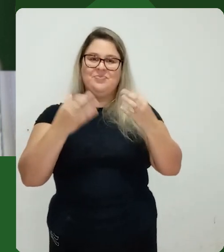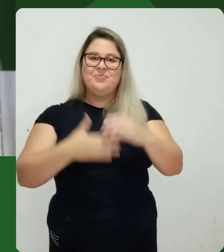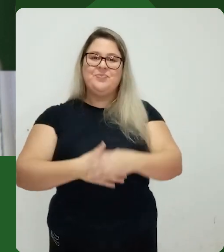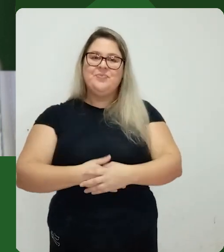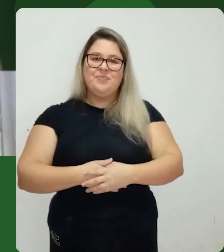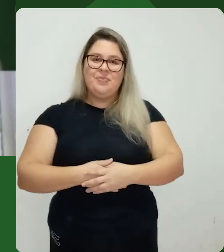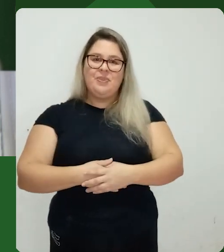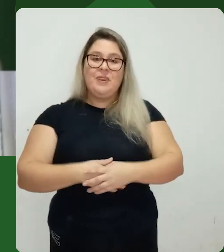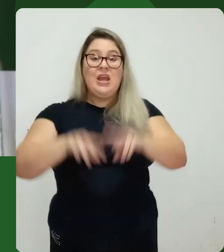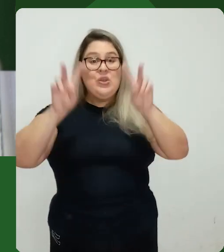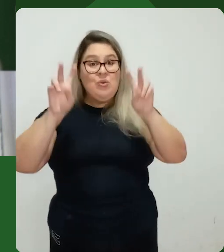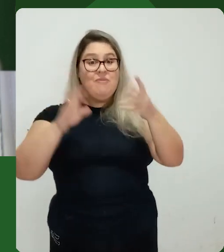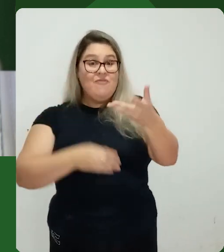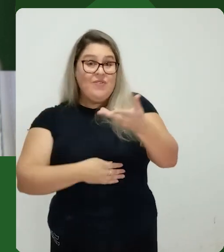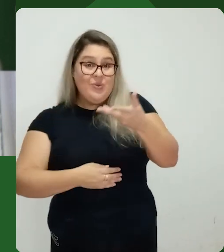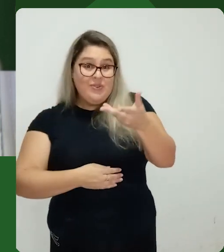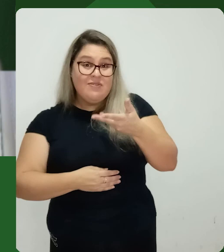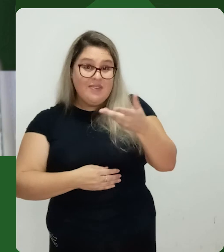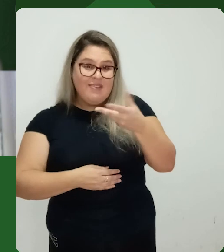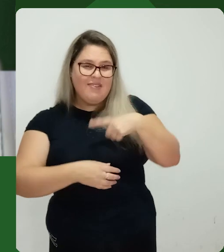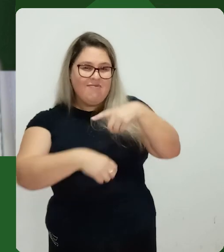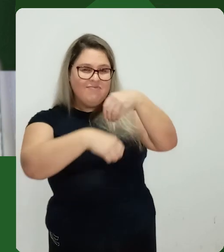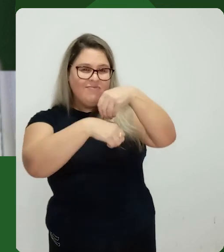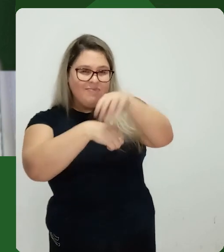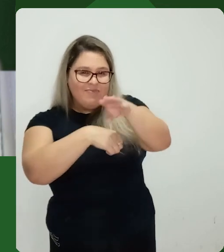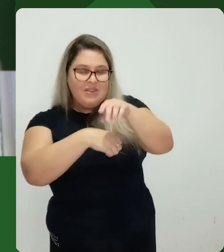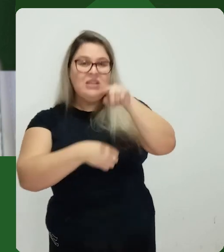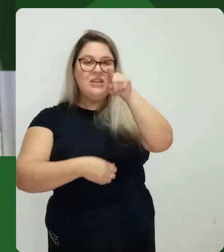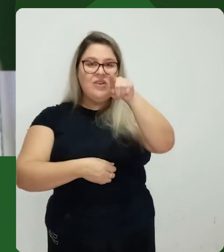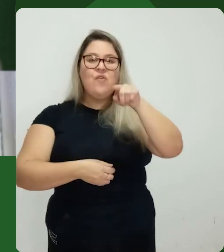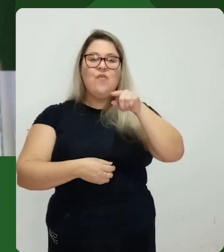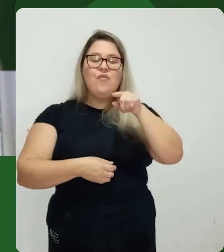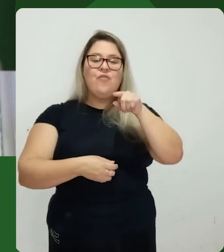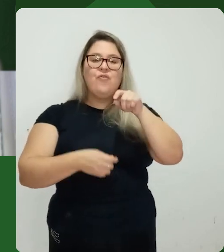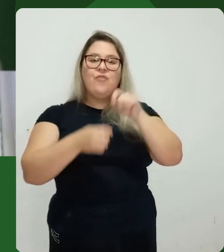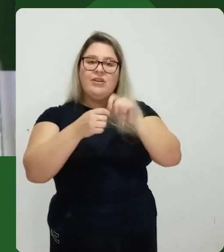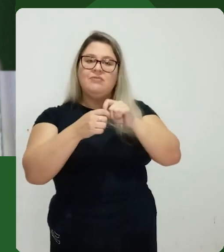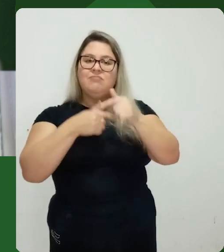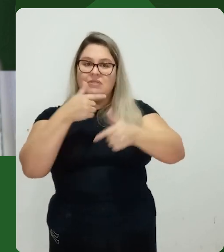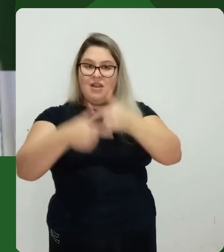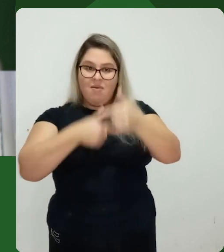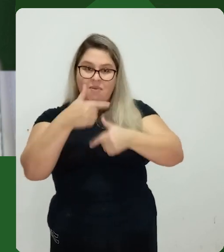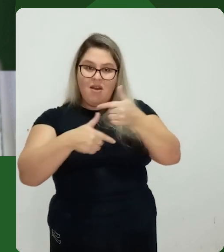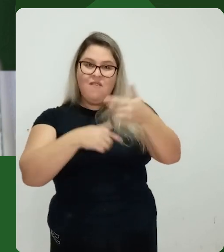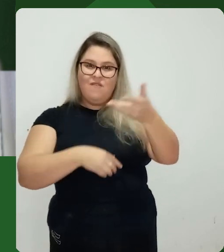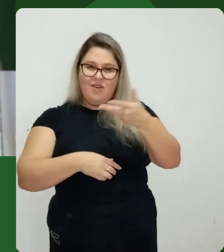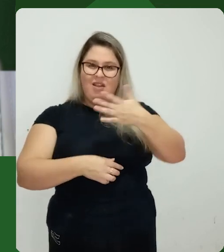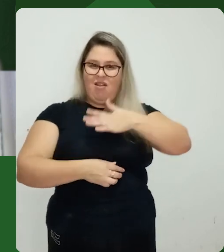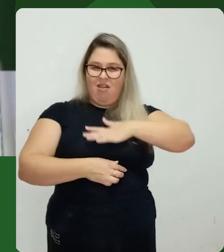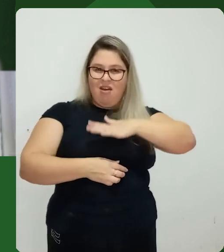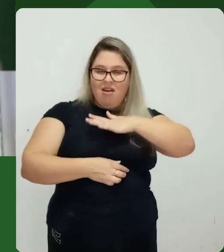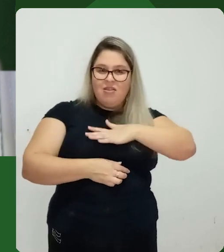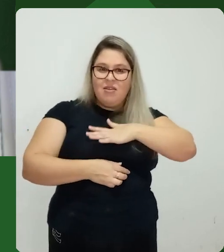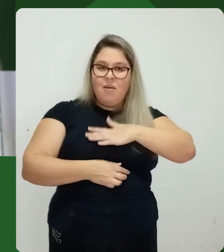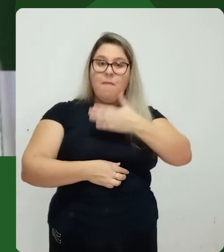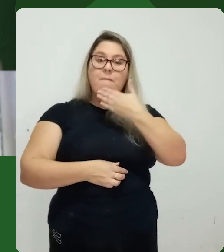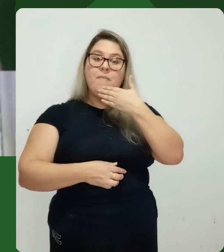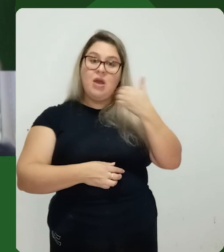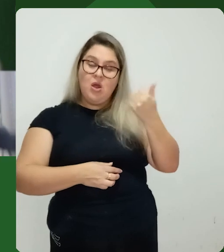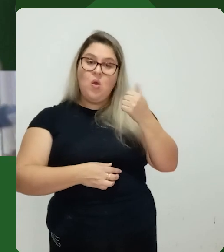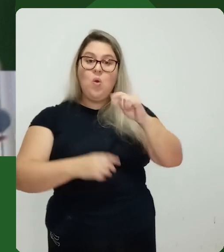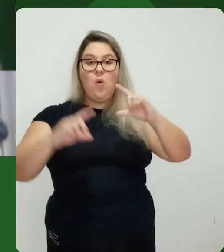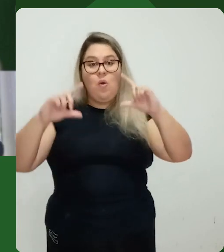aumentar a sensibilidade da câmera à luz, e aí você consegue fazer a sua fotografia. E até sobre